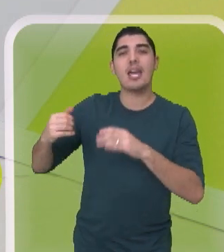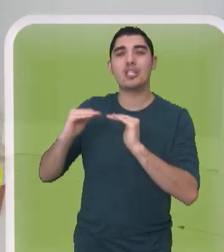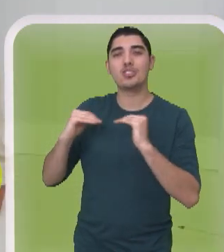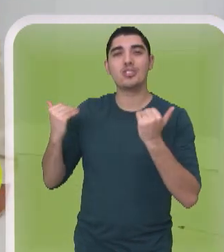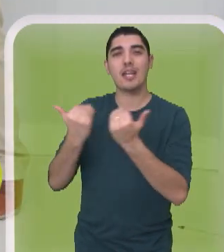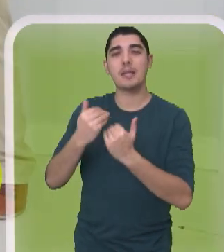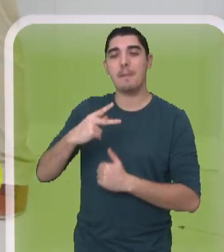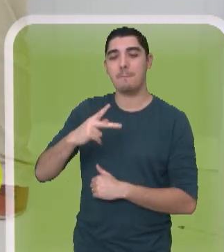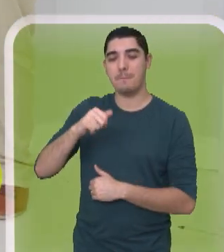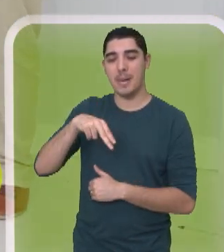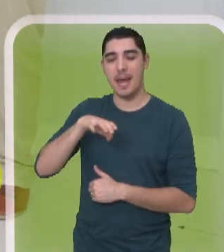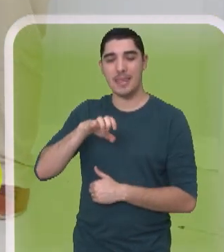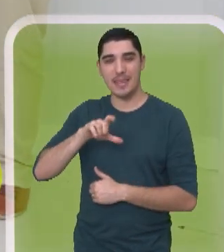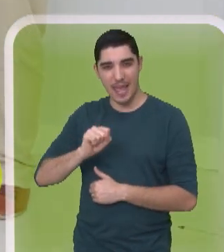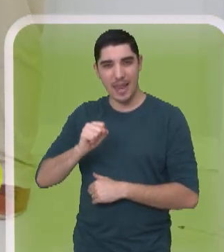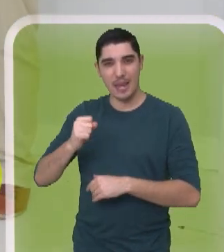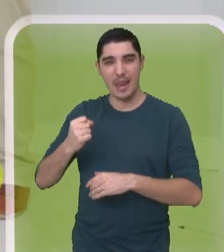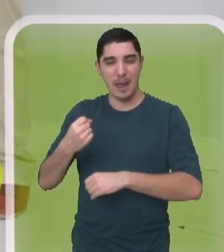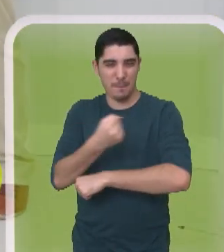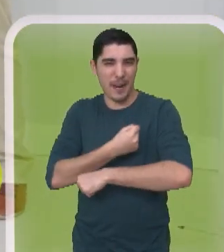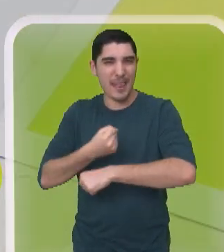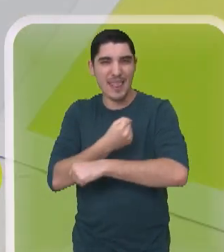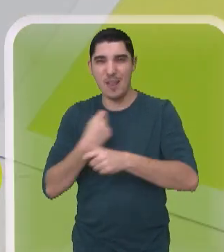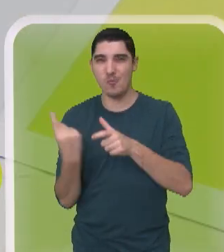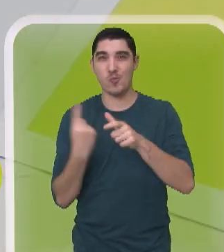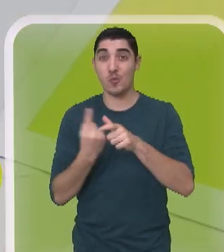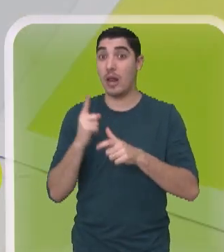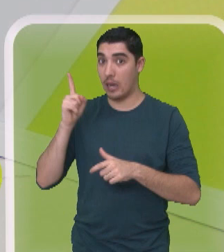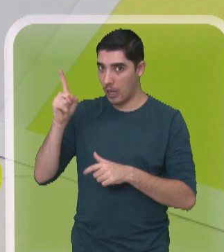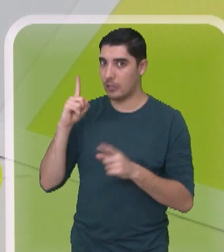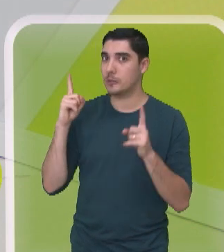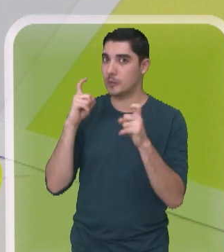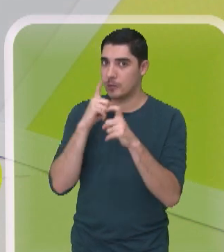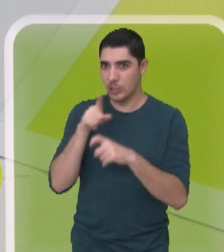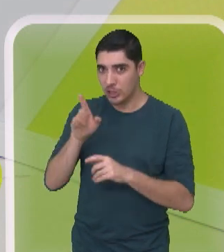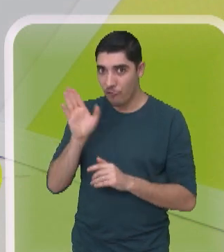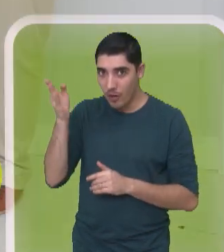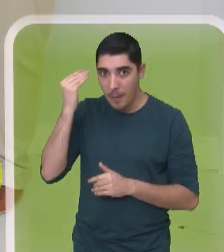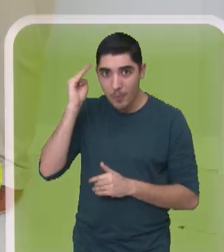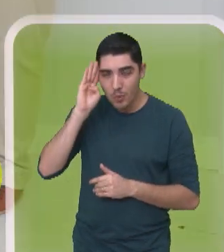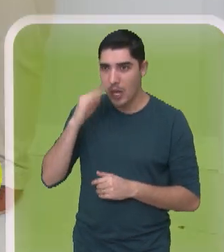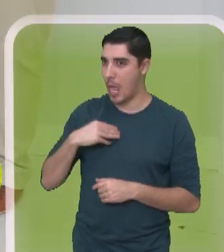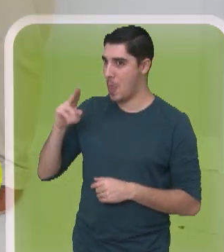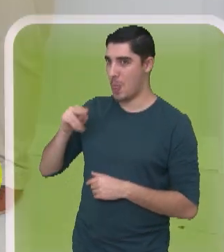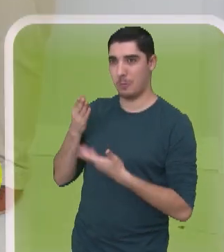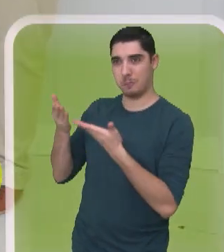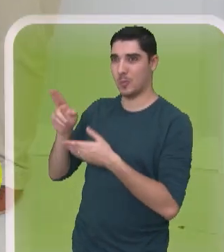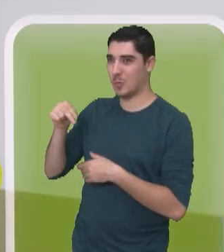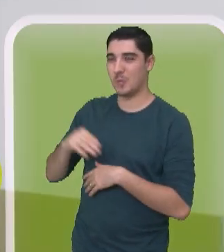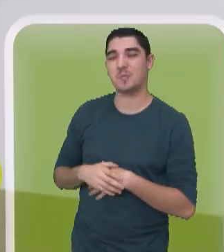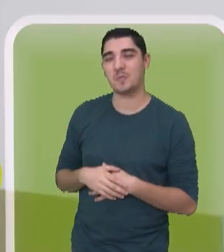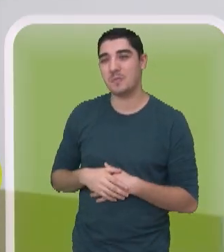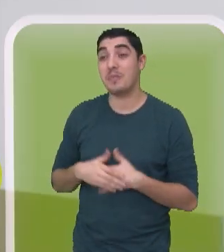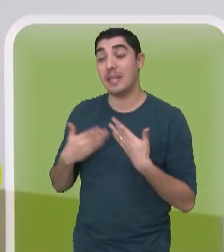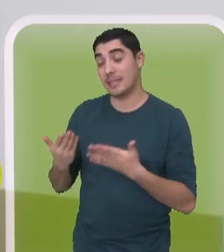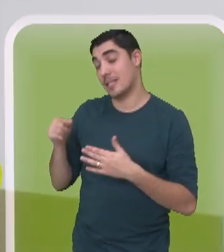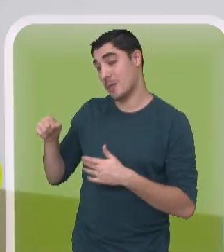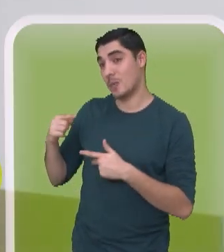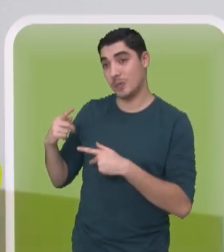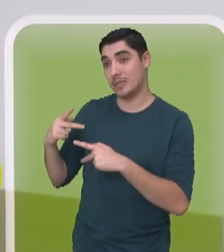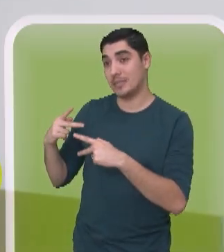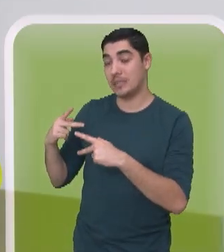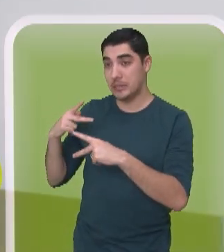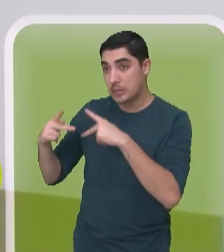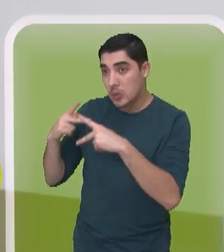Não. E tenho medo de explodir também. Lá é complicado, hein, Brunão? Diz aí. Então, o São José